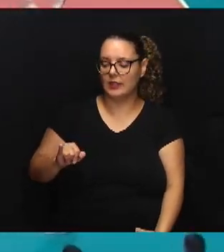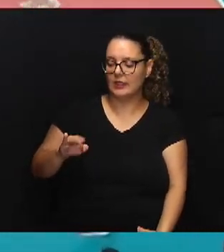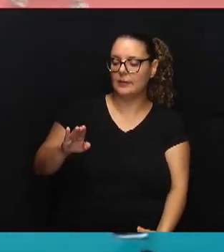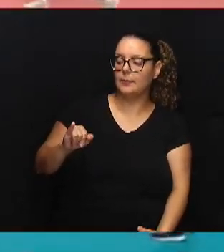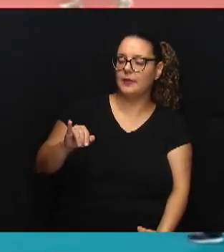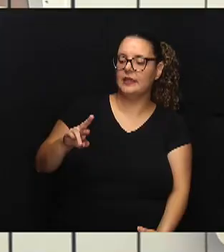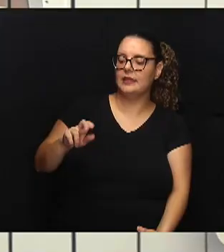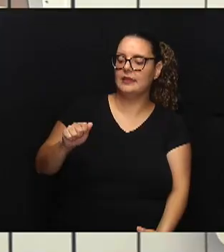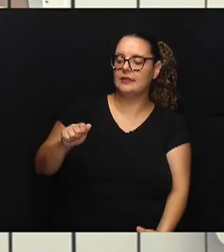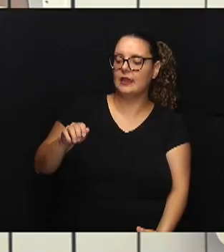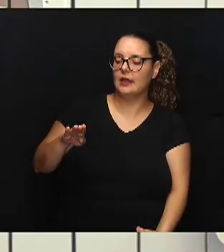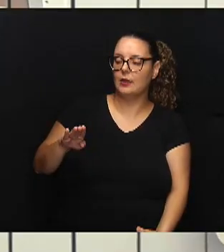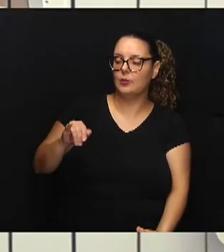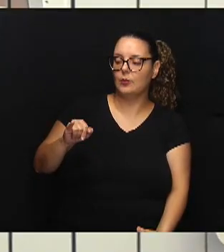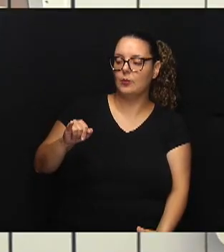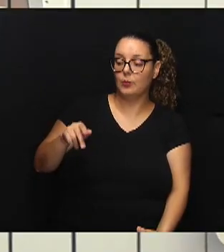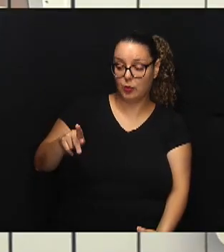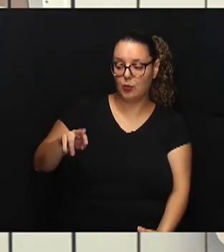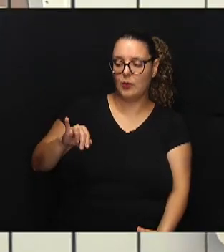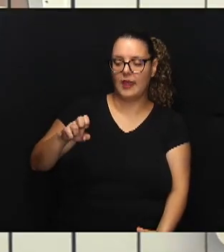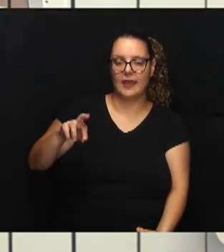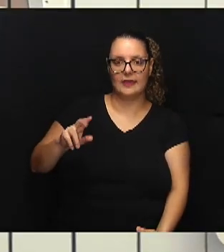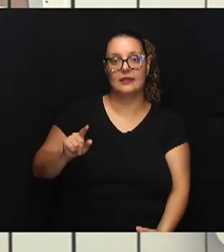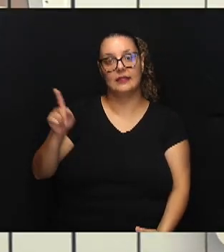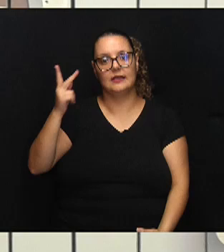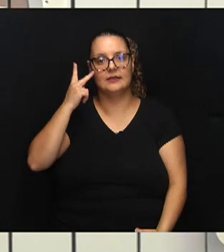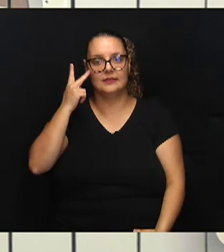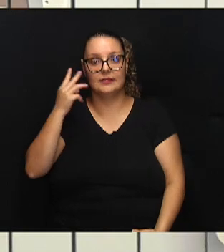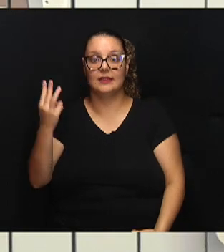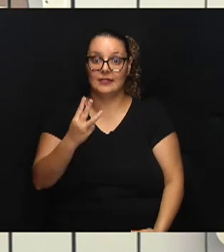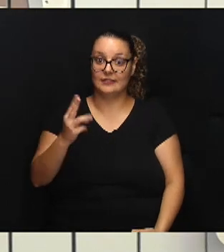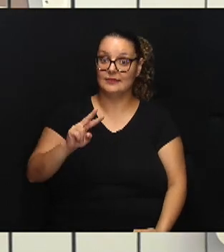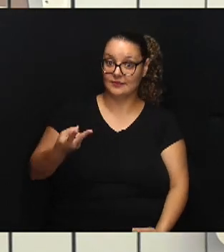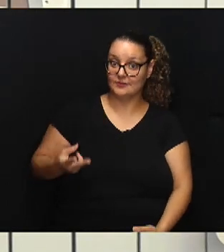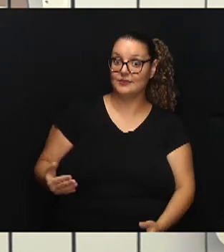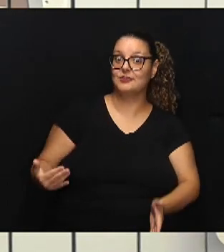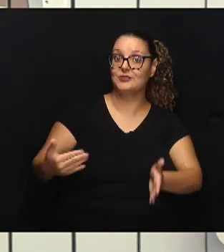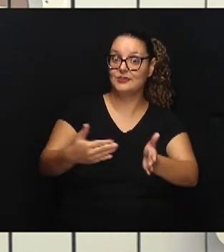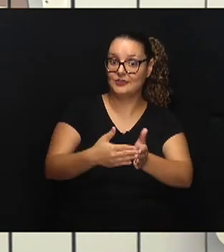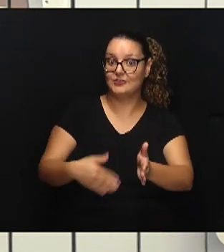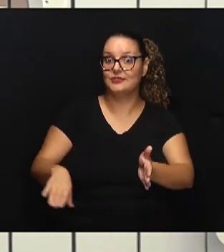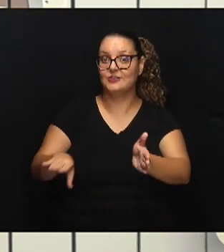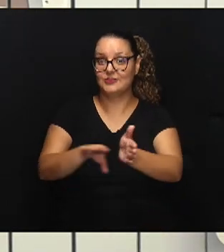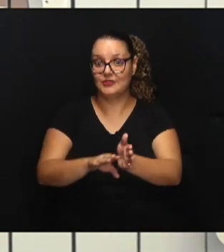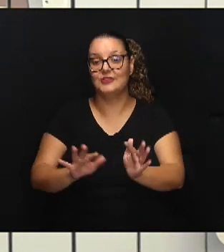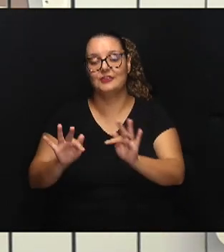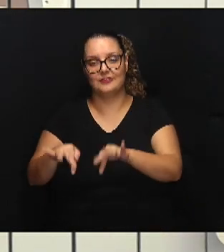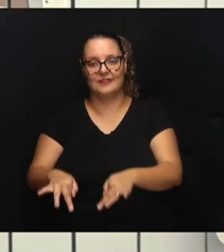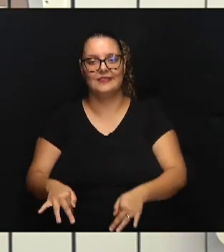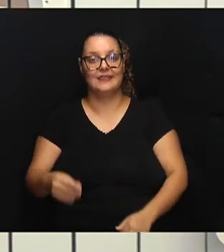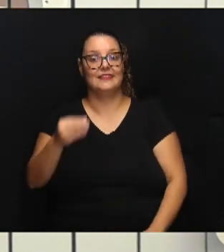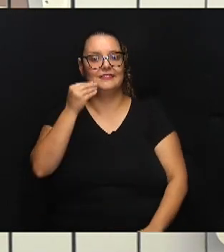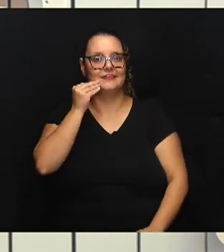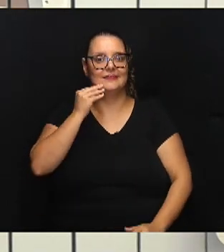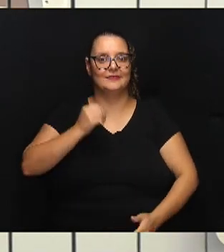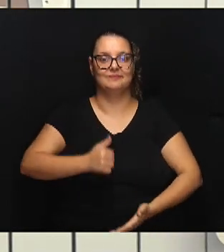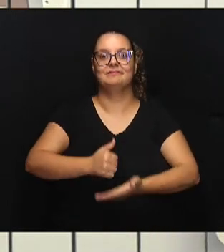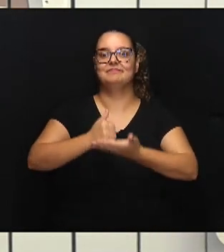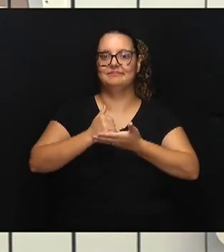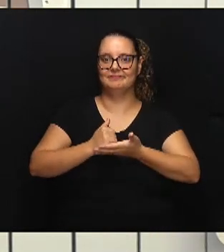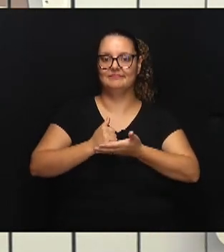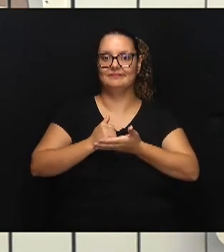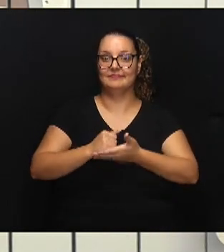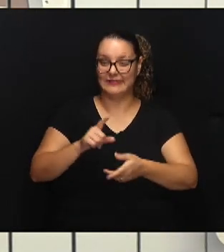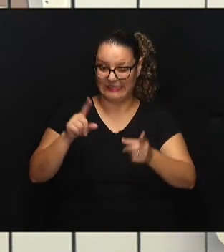São Paulo. É a terceira vez que a equipe campineira chega à final e vai tentar o título inédito, mas é